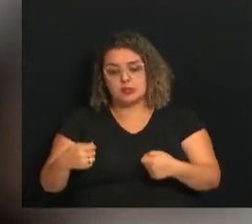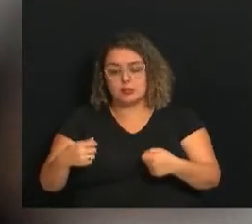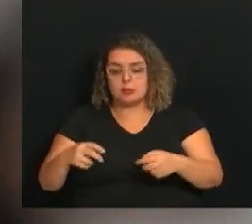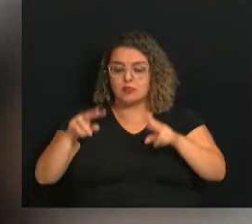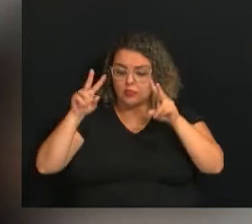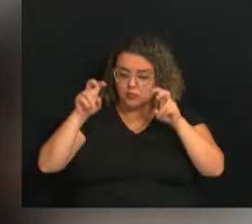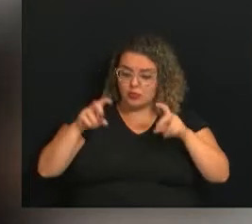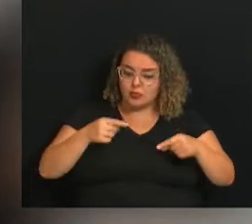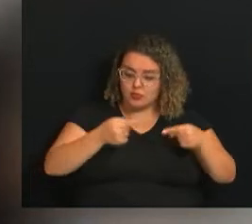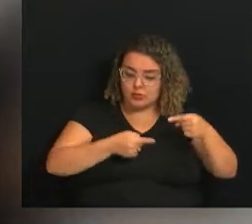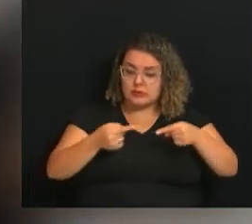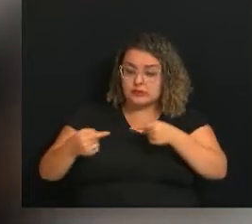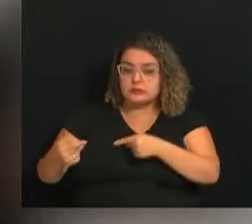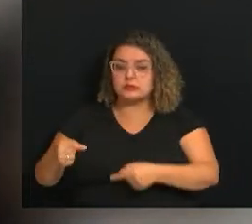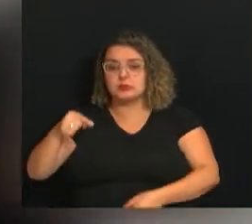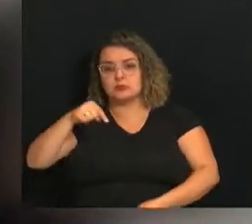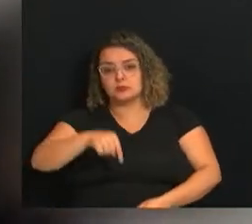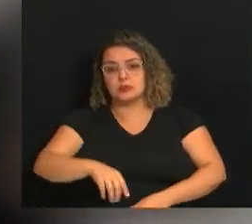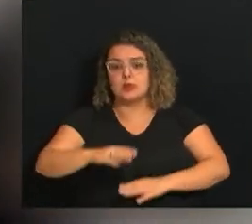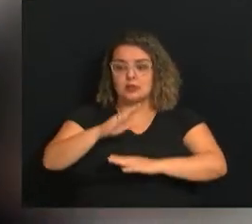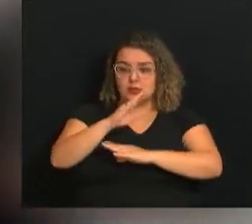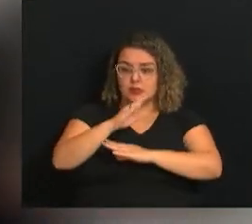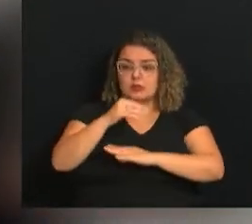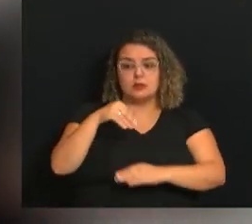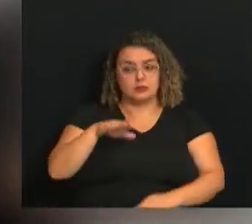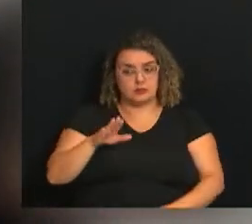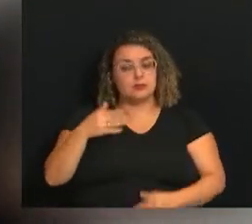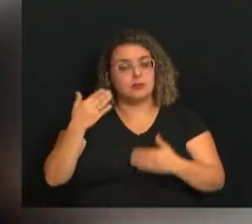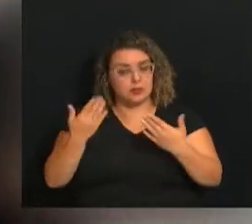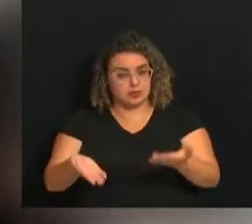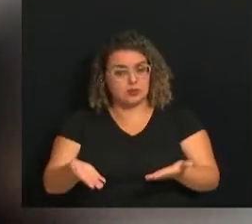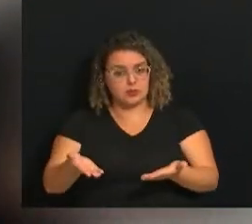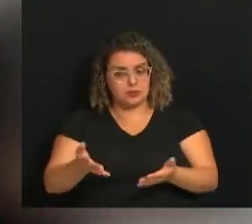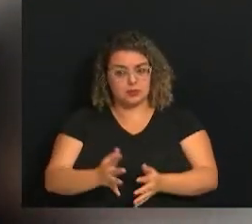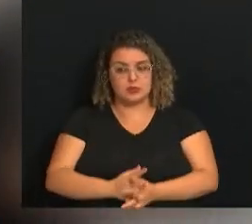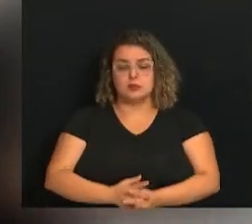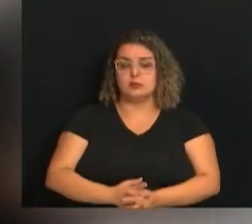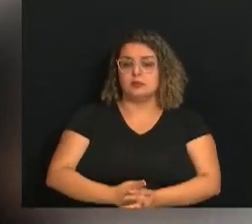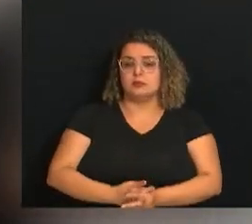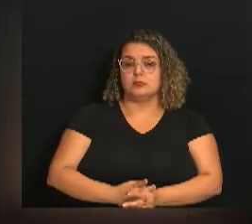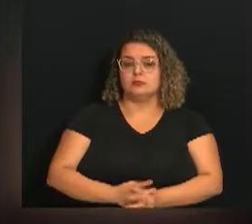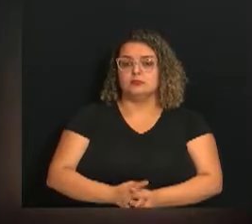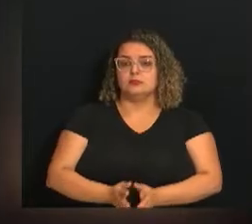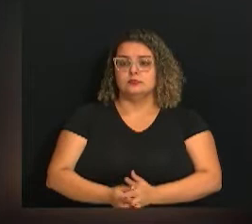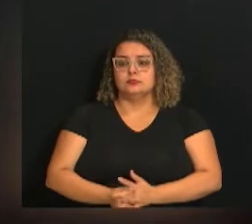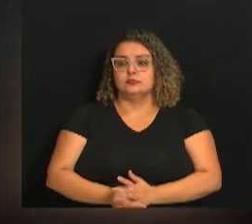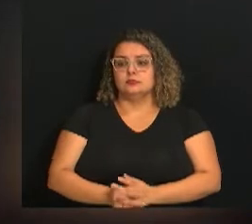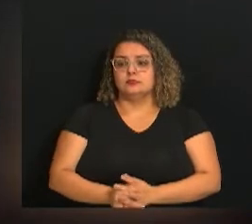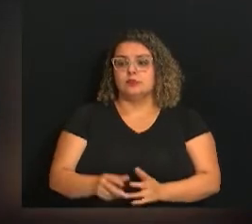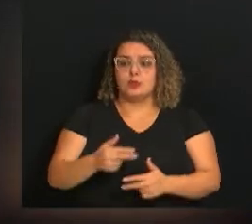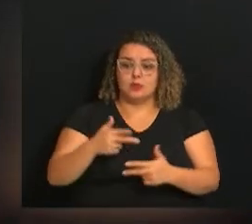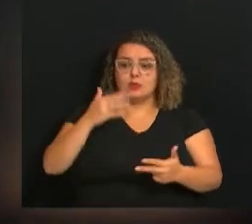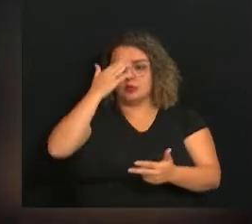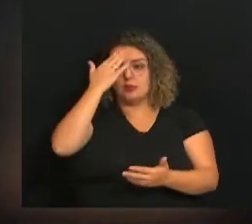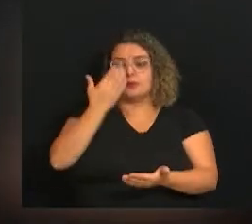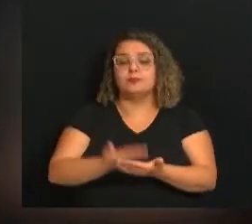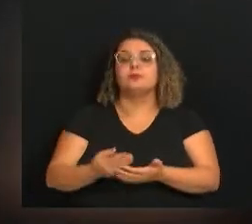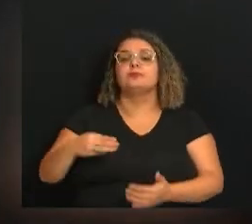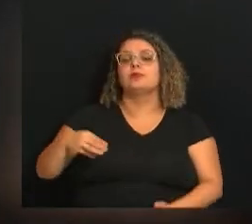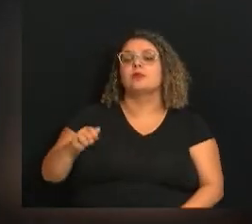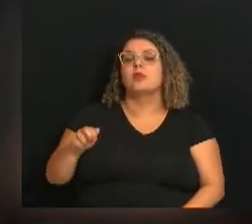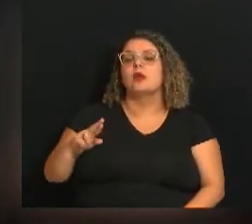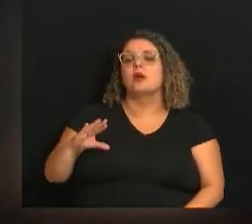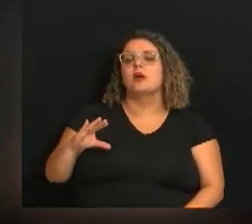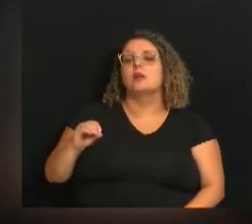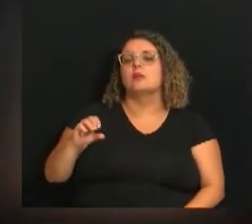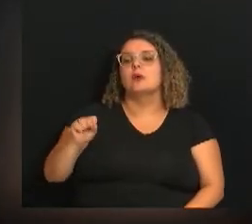debate aqui na casa. E mais do que isso, né? Eu acho que é aquilo que eu acredito. Marcos Pompeu, pediatra